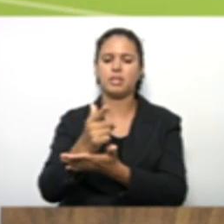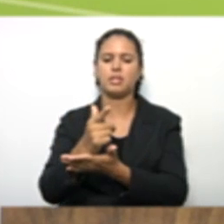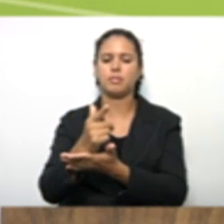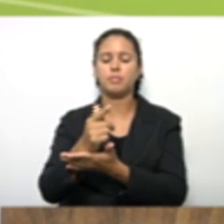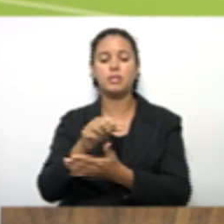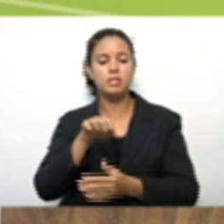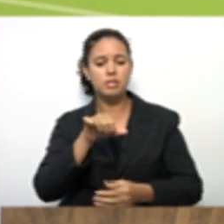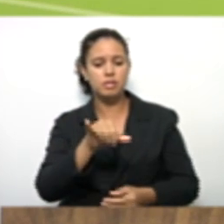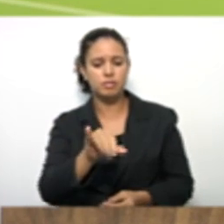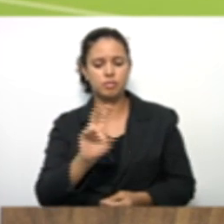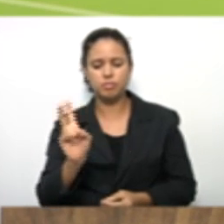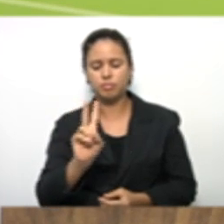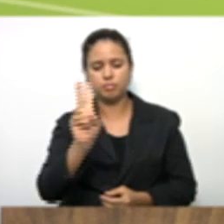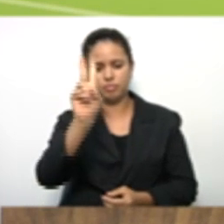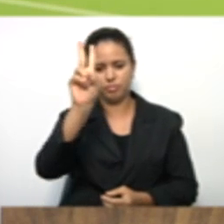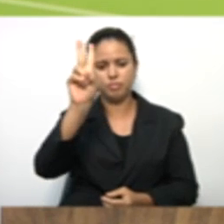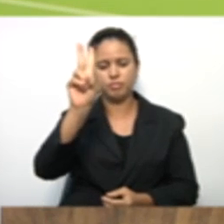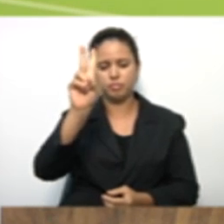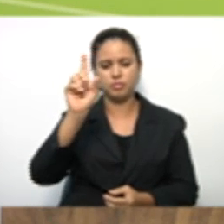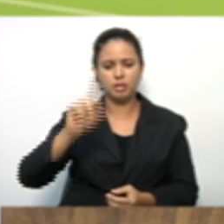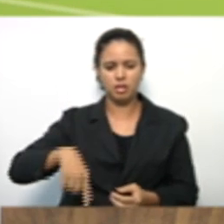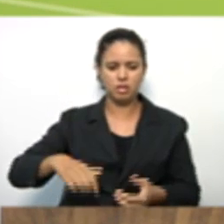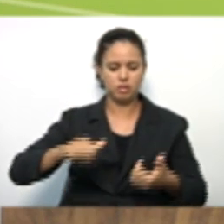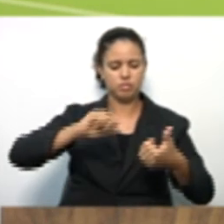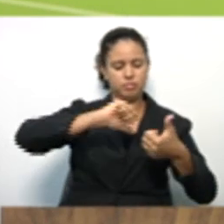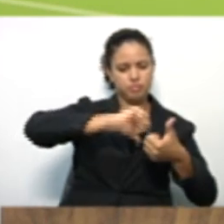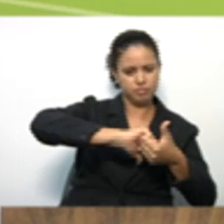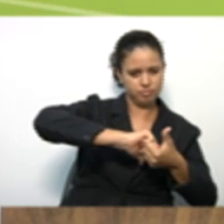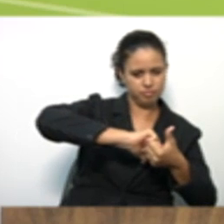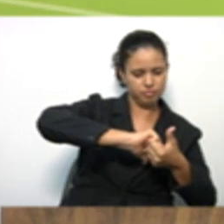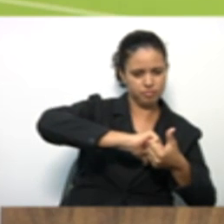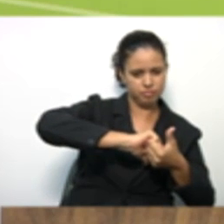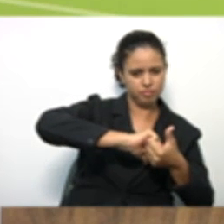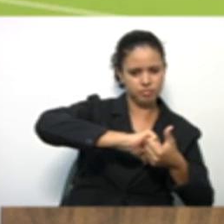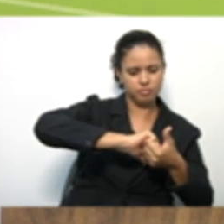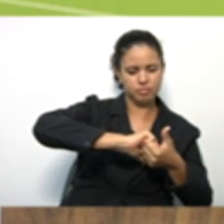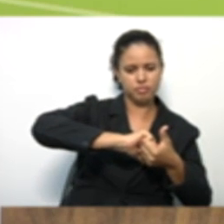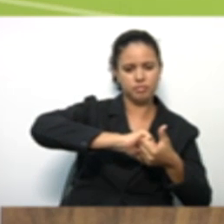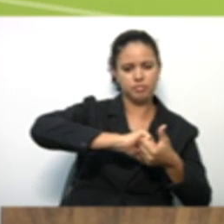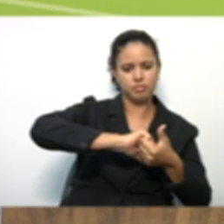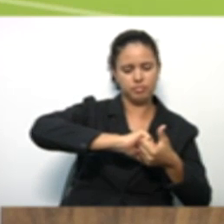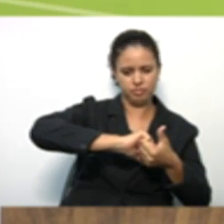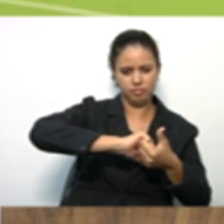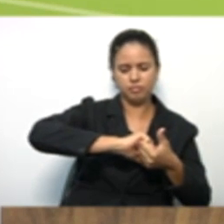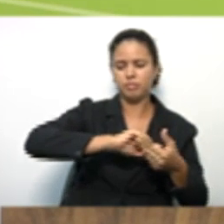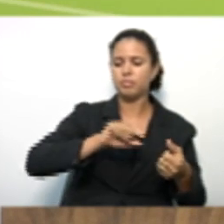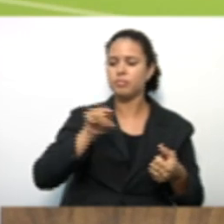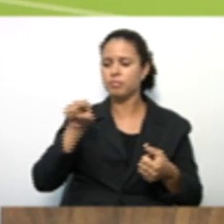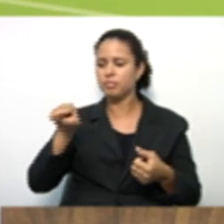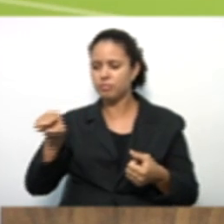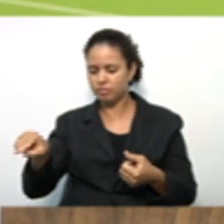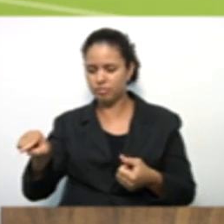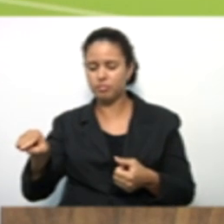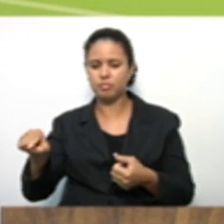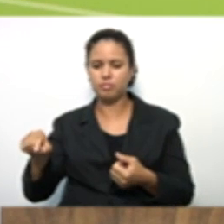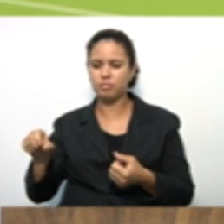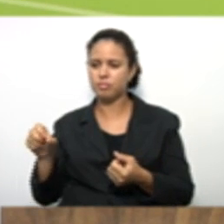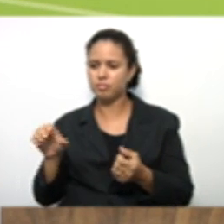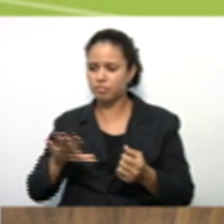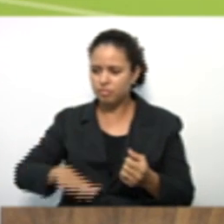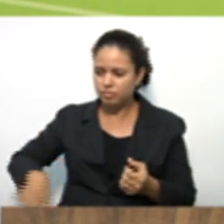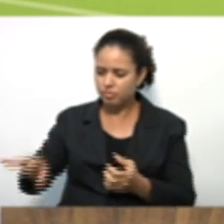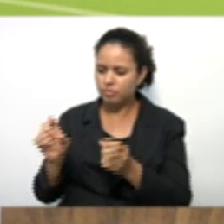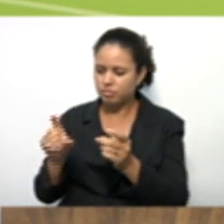forma quantitativa, então fornecedores a pagar é a forma qualitativa. E eu já obtive a resposta aqui, hein?